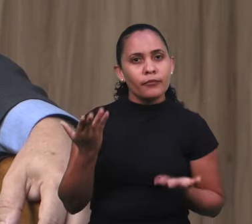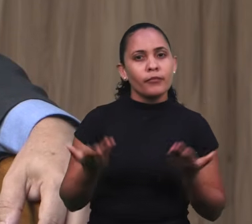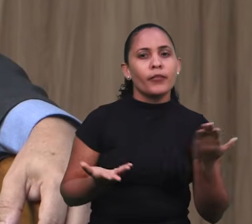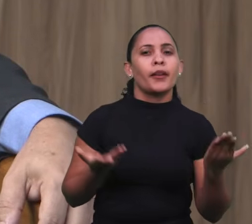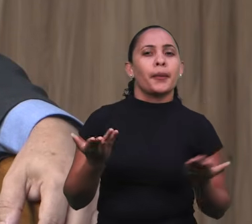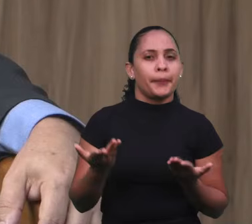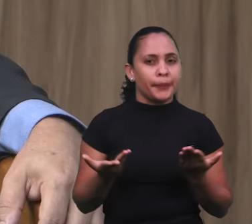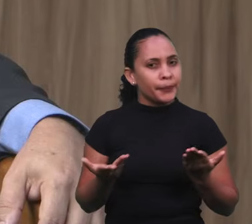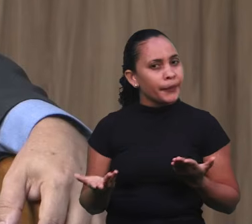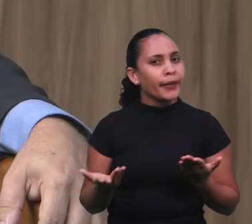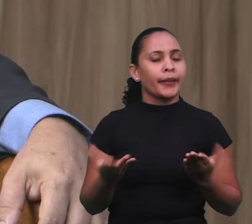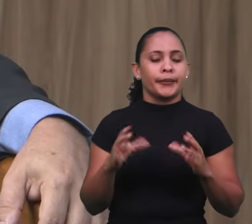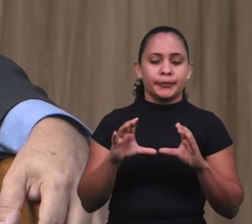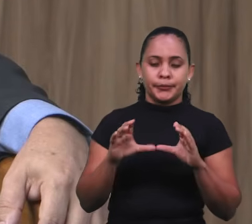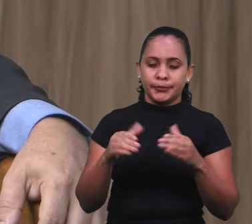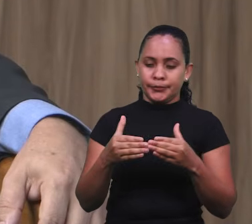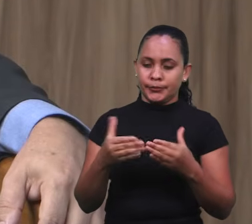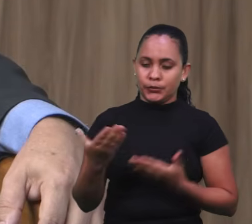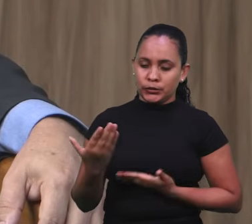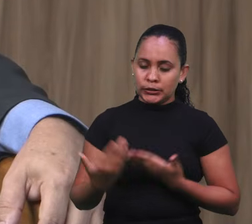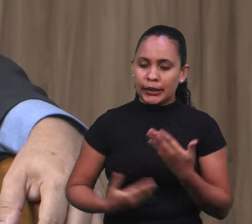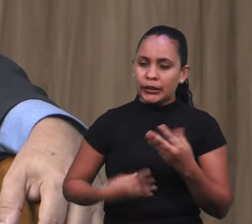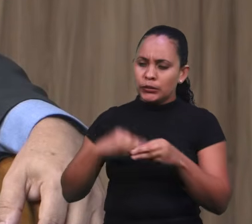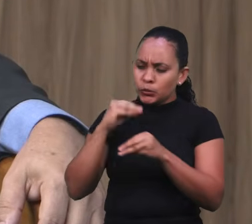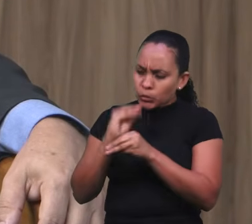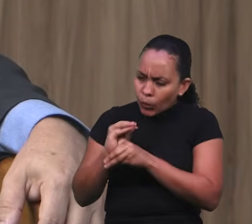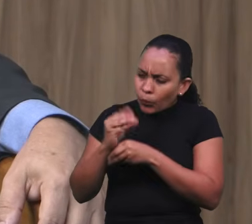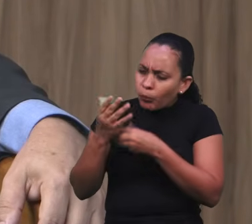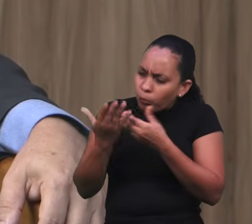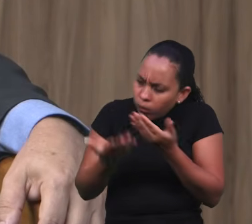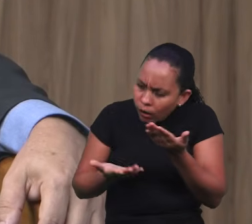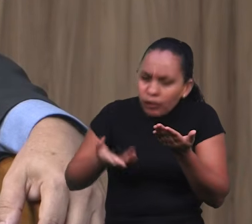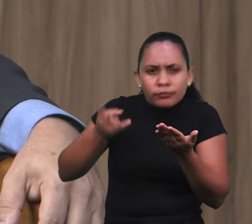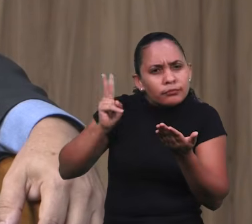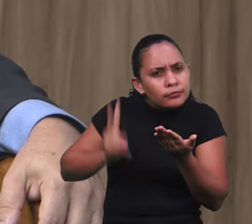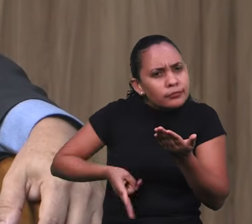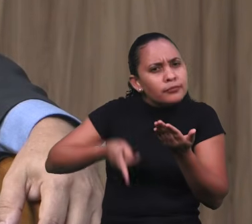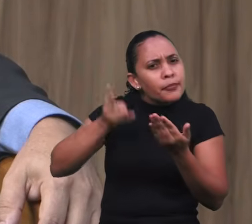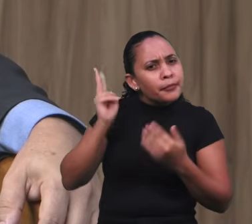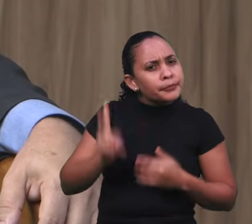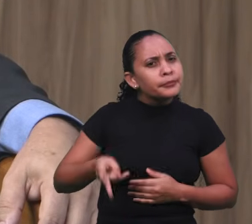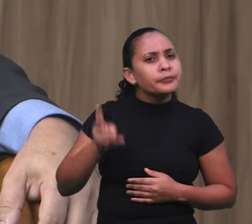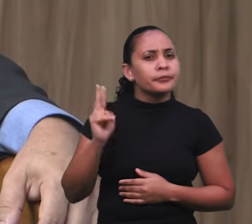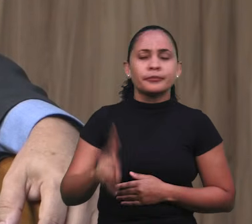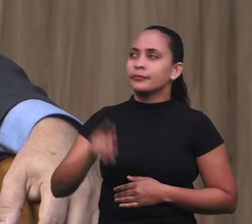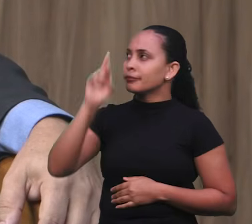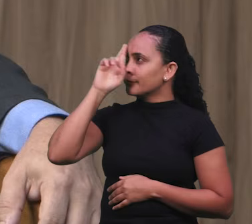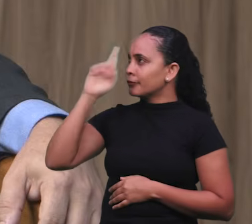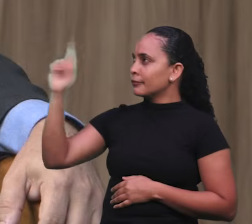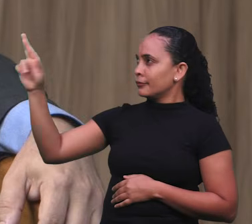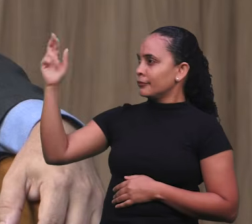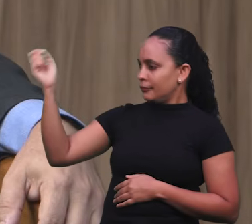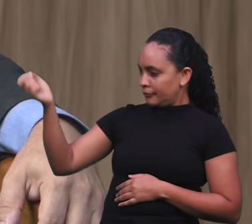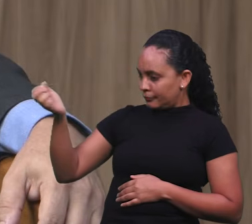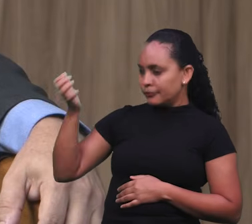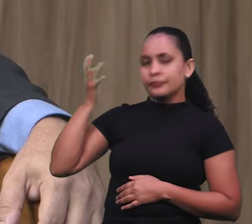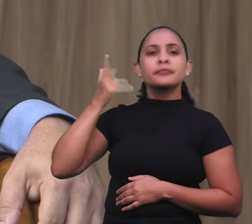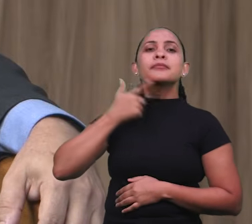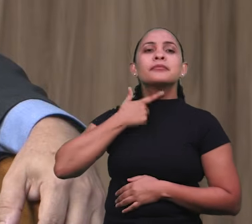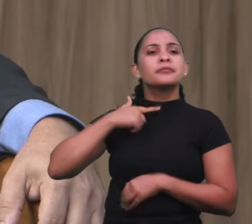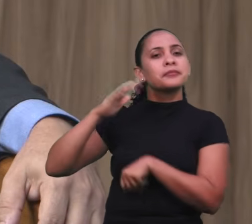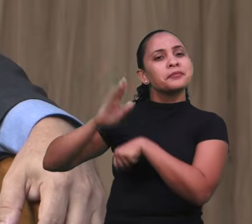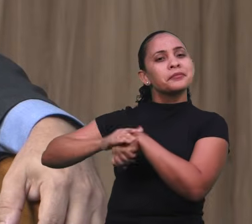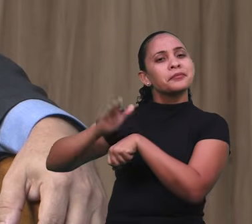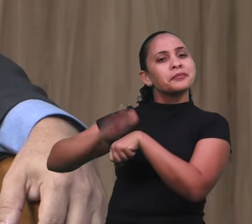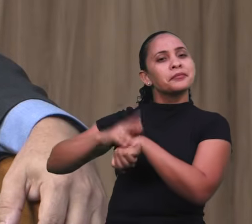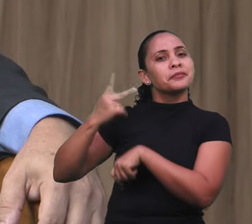obra, cuidar bem do rebanho, dos irmãos, sempre na direção do Espírito Santo, conforme aquilo que o